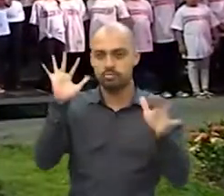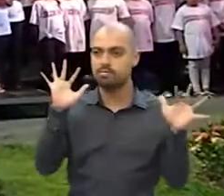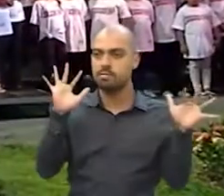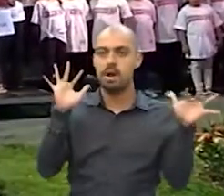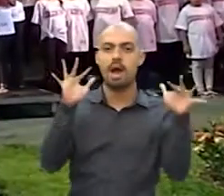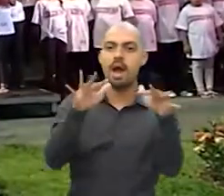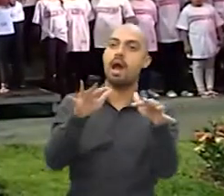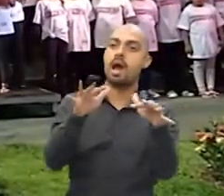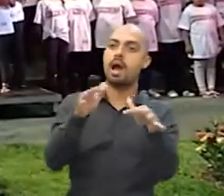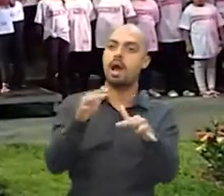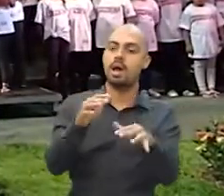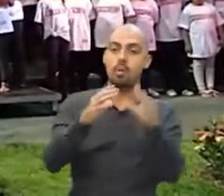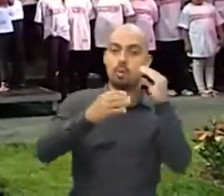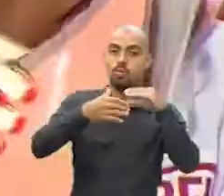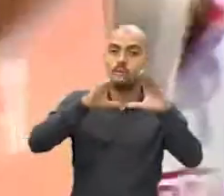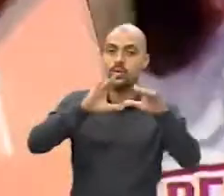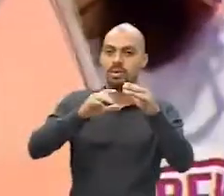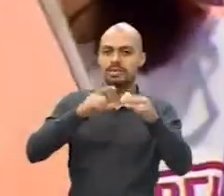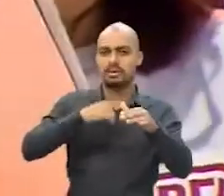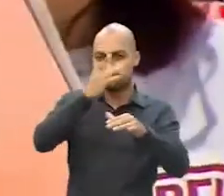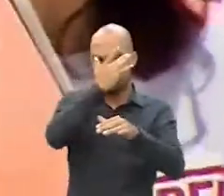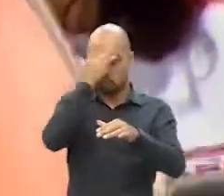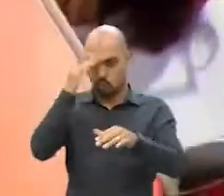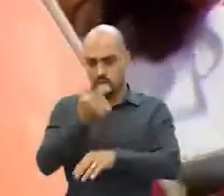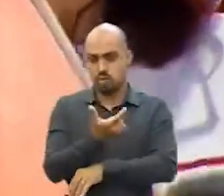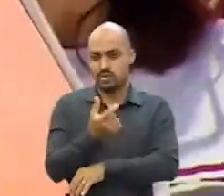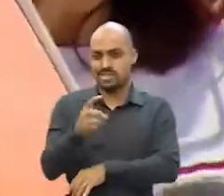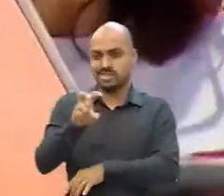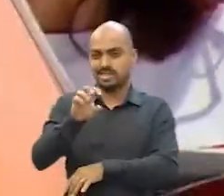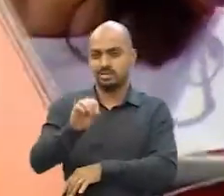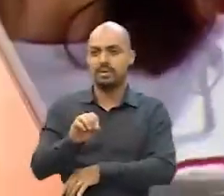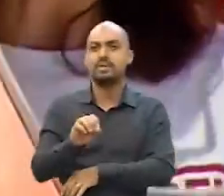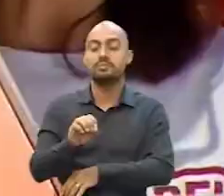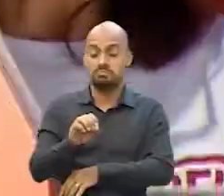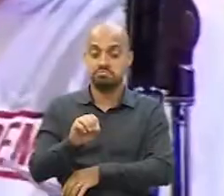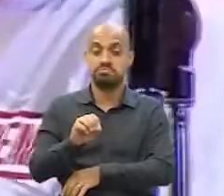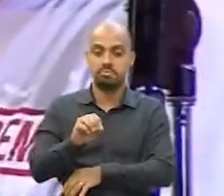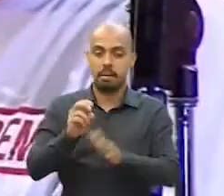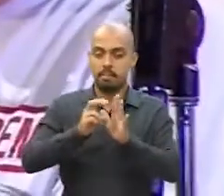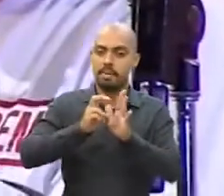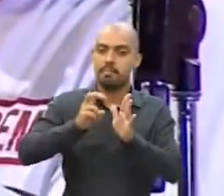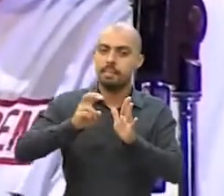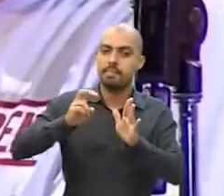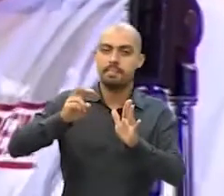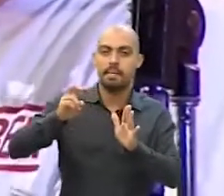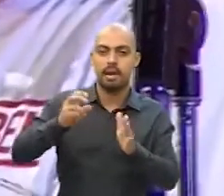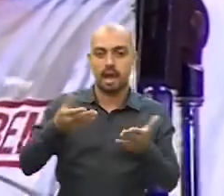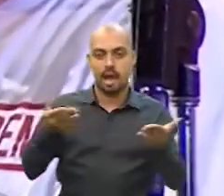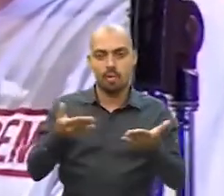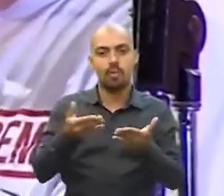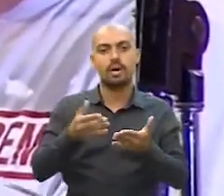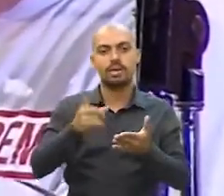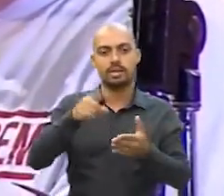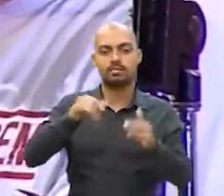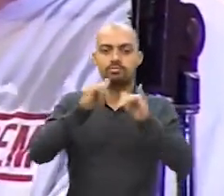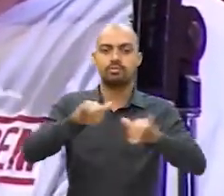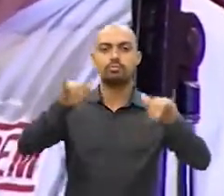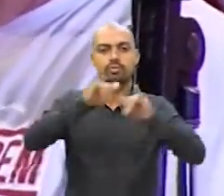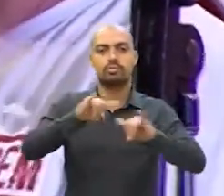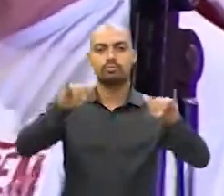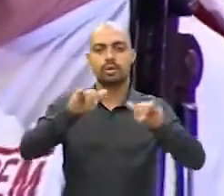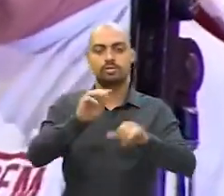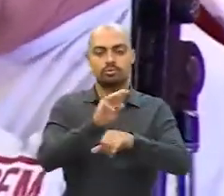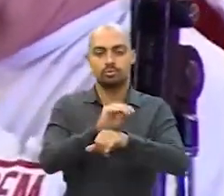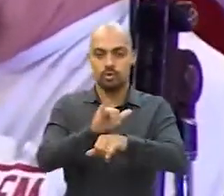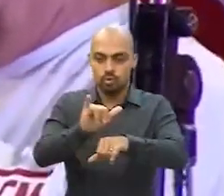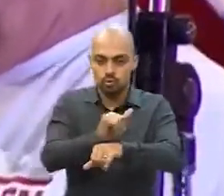a apresentação do coral, formado por cerca de 250 vozes. Dessa vez, a cantata será transmitida pelo